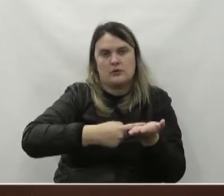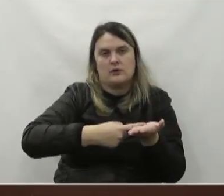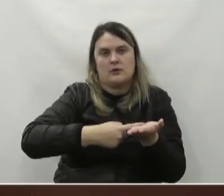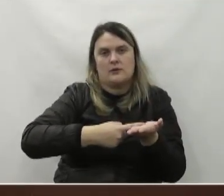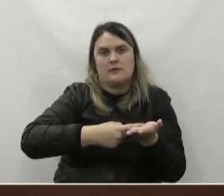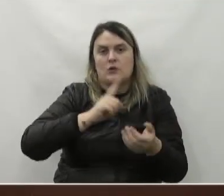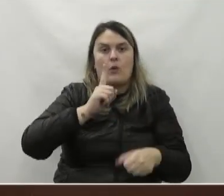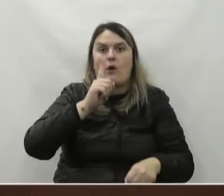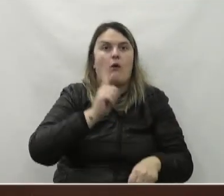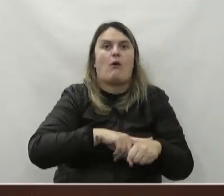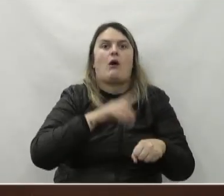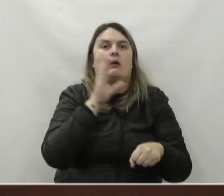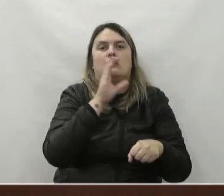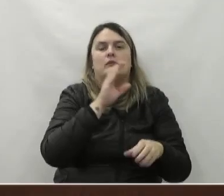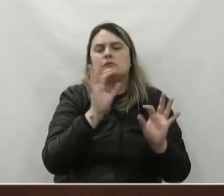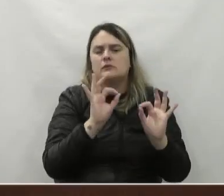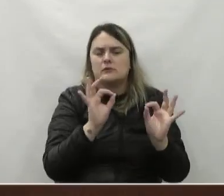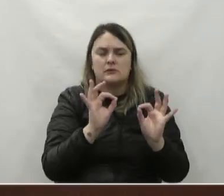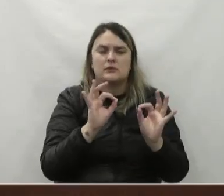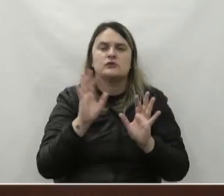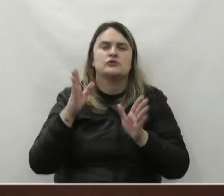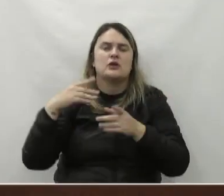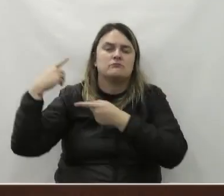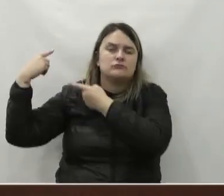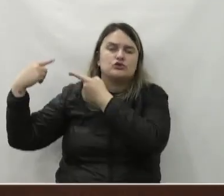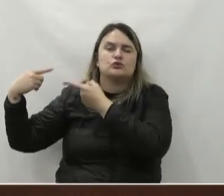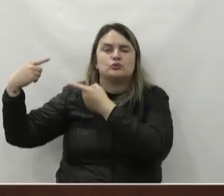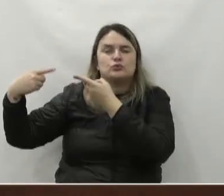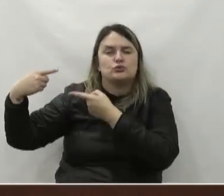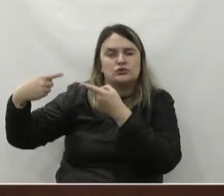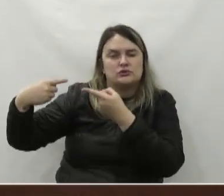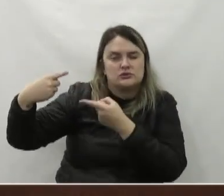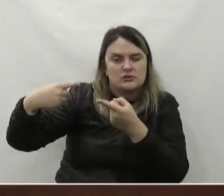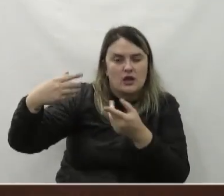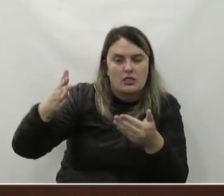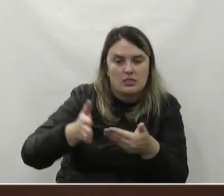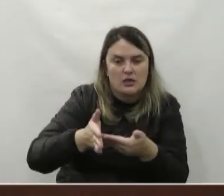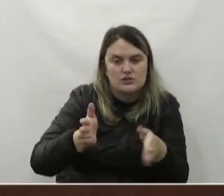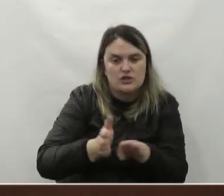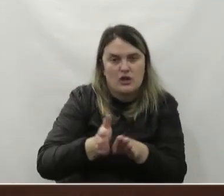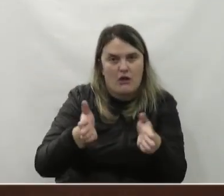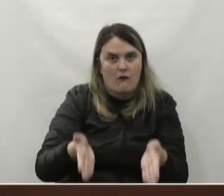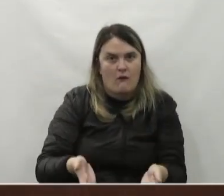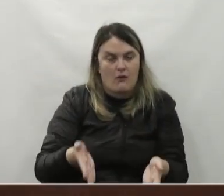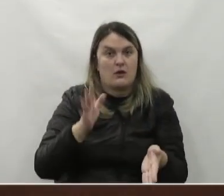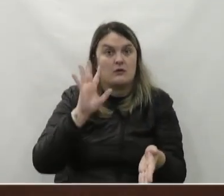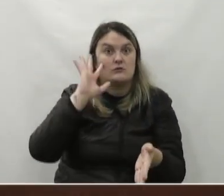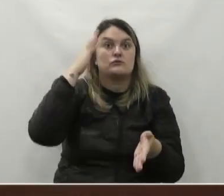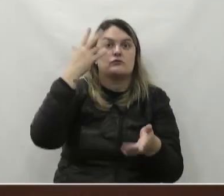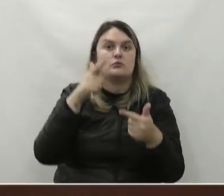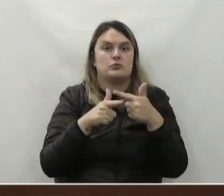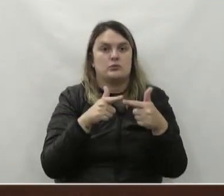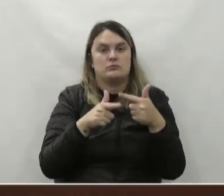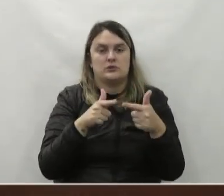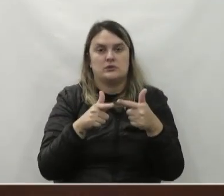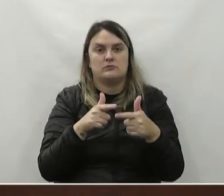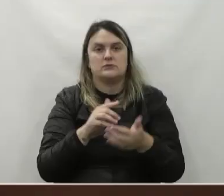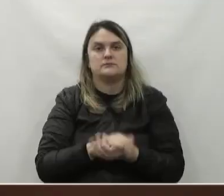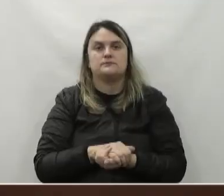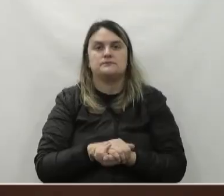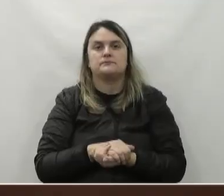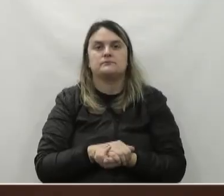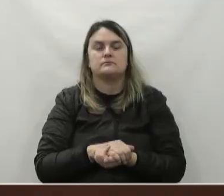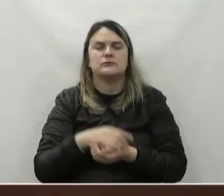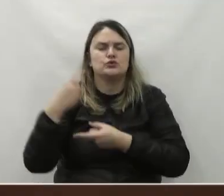nada decidido às pressas, né, vereador? Nada com urgência, né? Nada com extraordinária. Não teve nada disso.